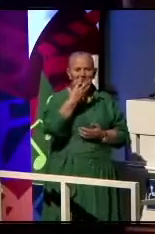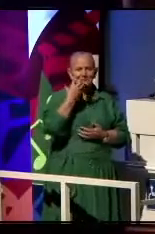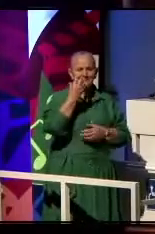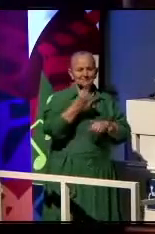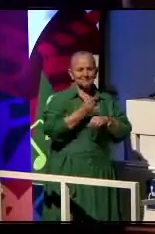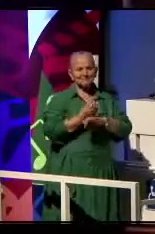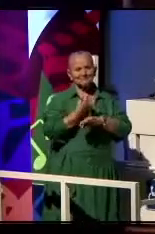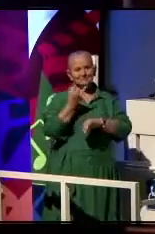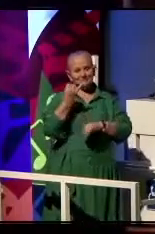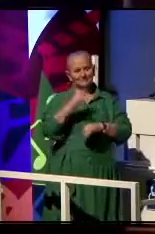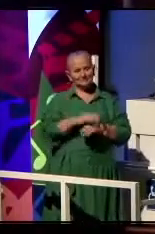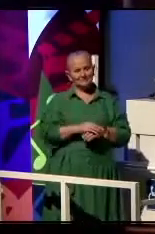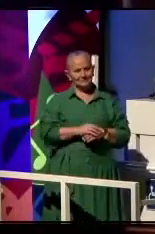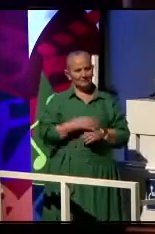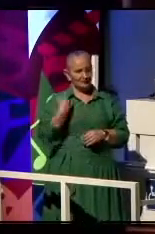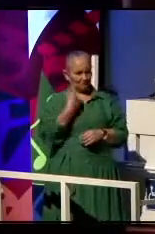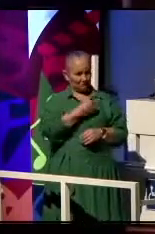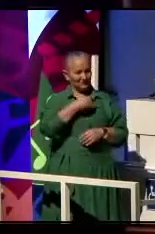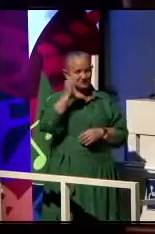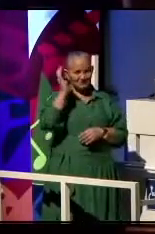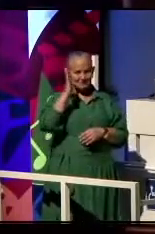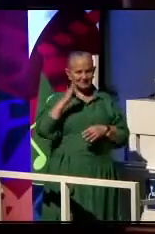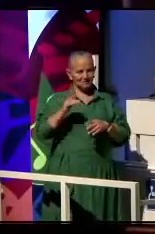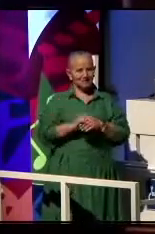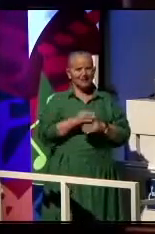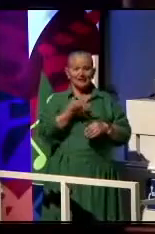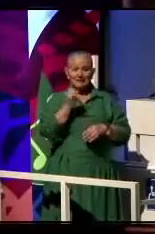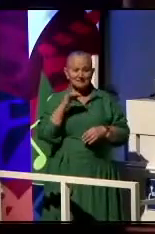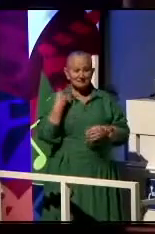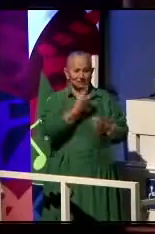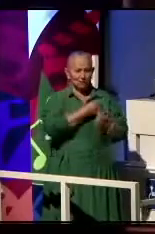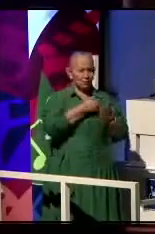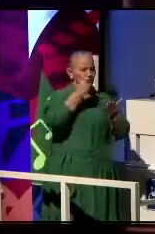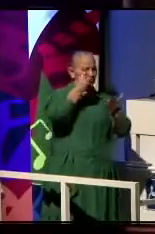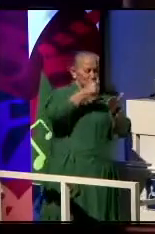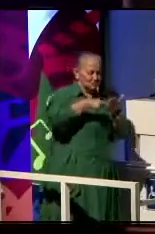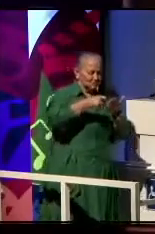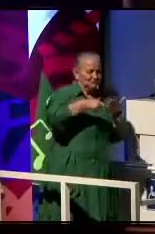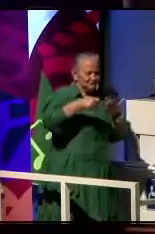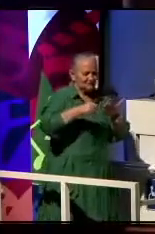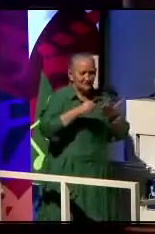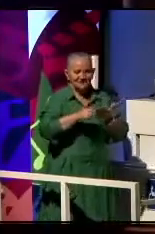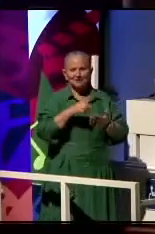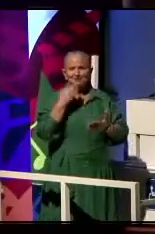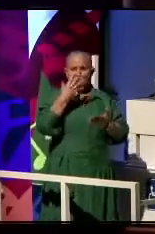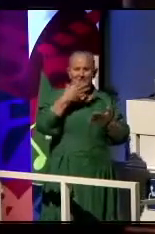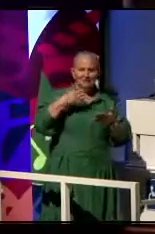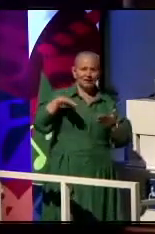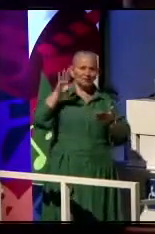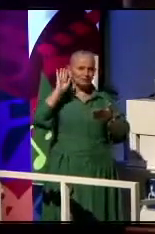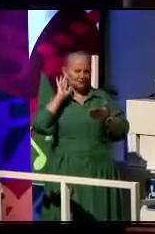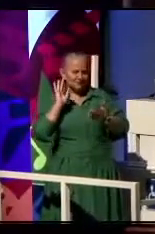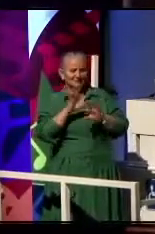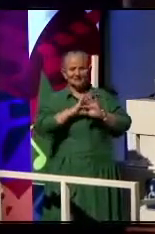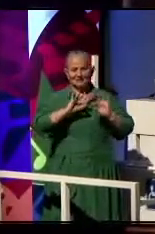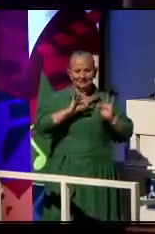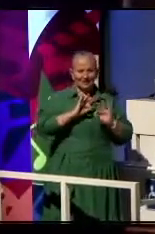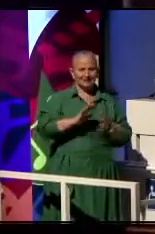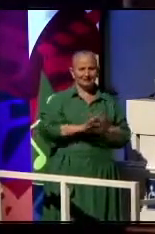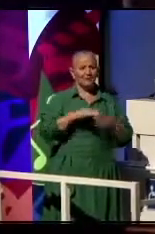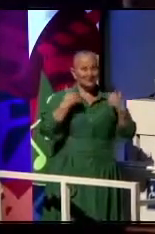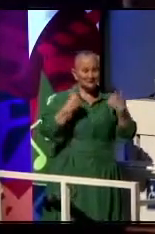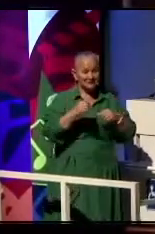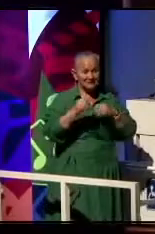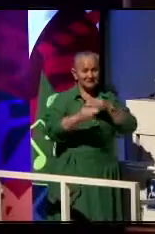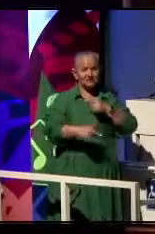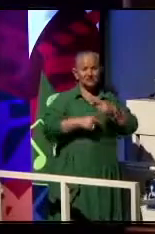gente não fizer esse registro, a memória vai se perder. Porque a memória é estimulada, é igual uma receita que passa de família em família.